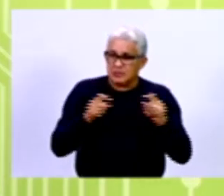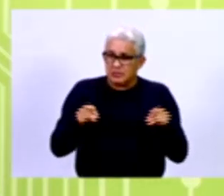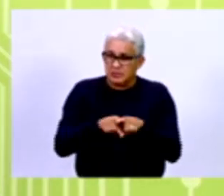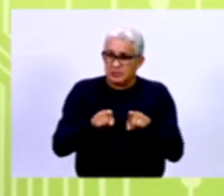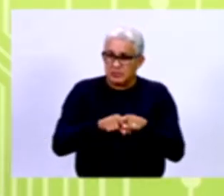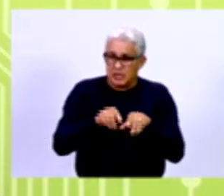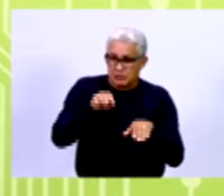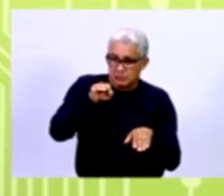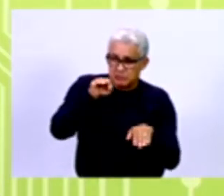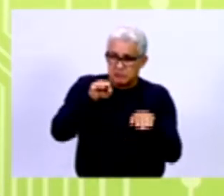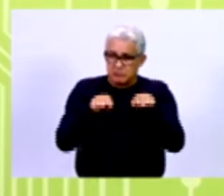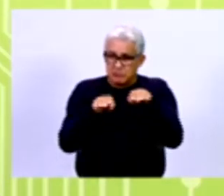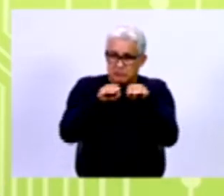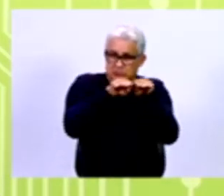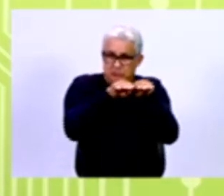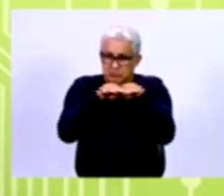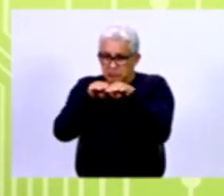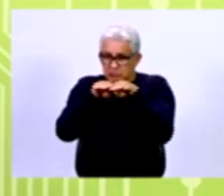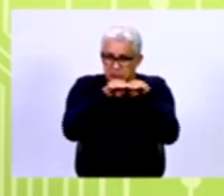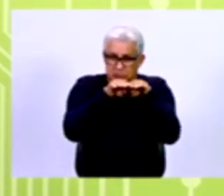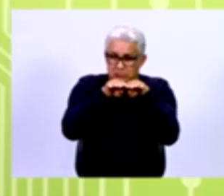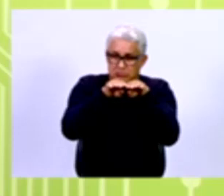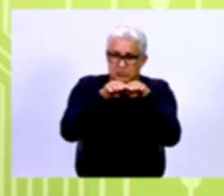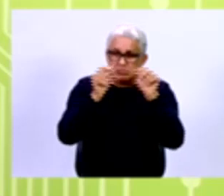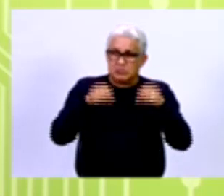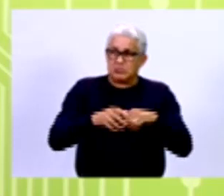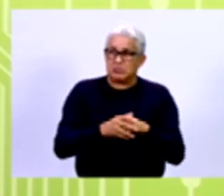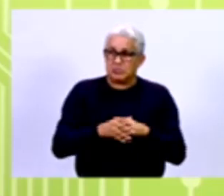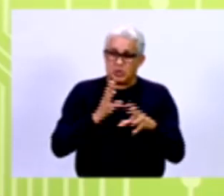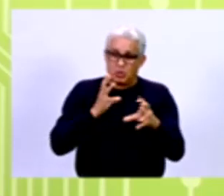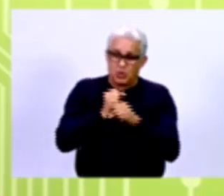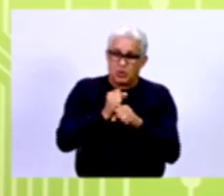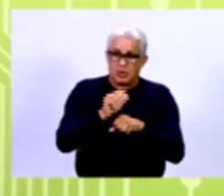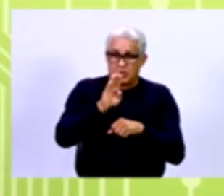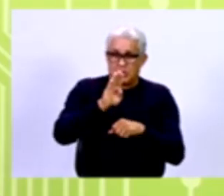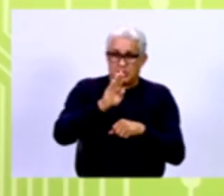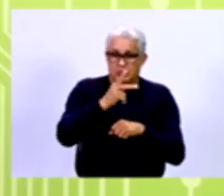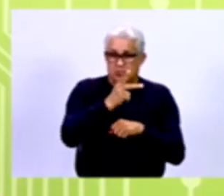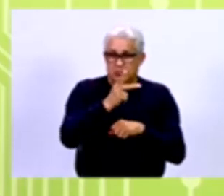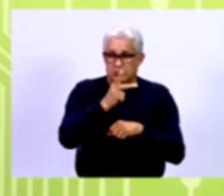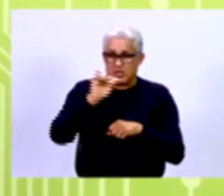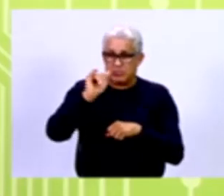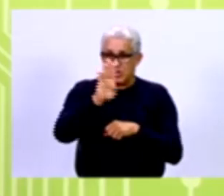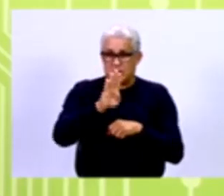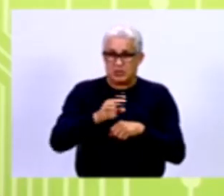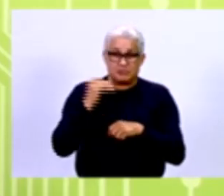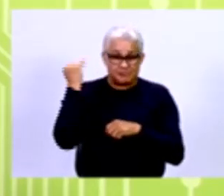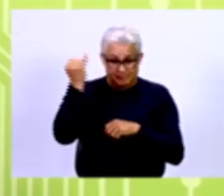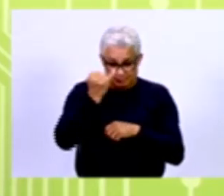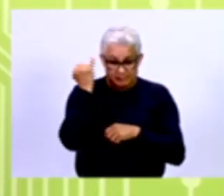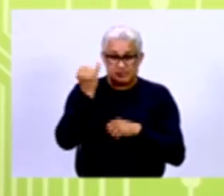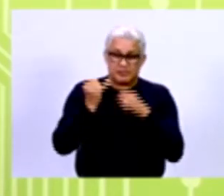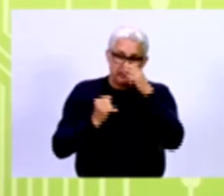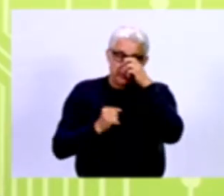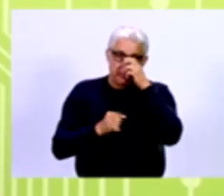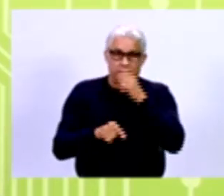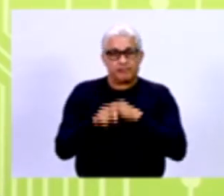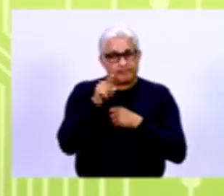em equilíbrio e por aí adiante. Então, o cálculo do PIB é muito importante para você